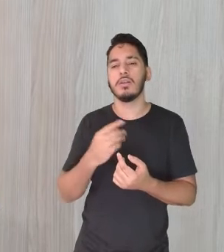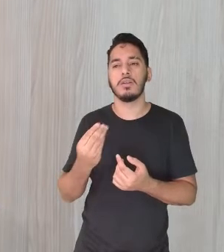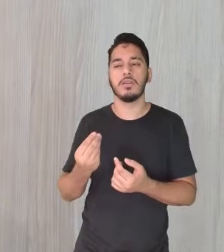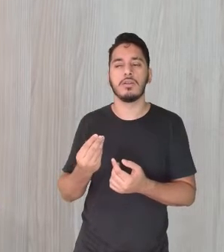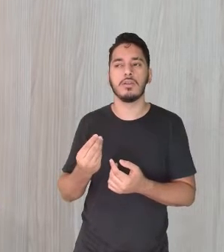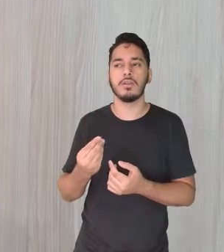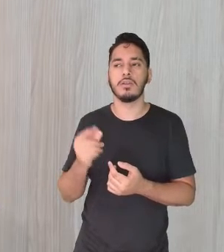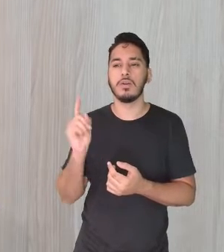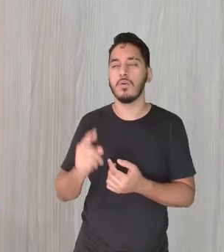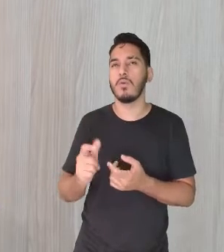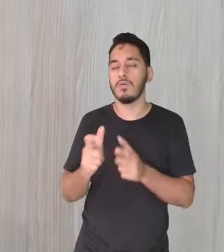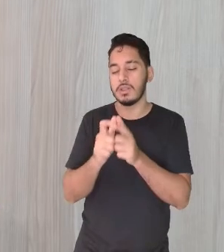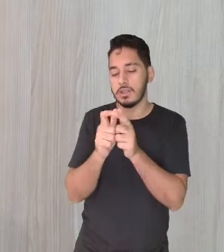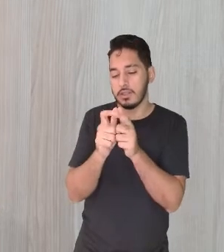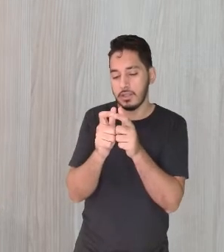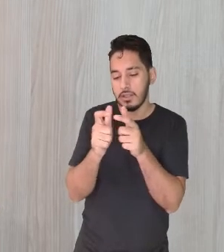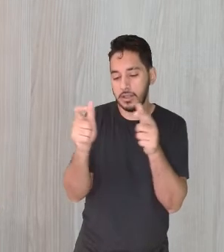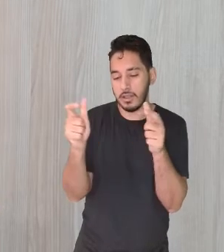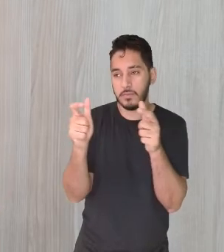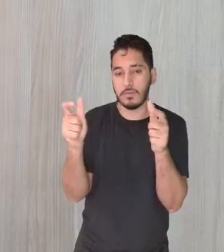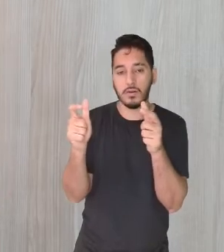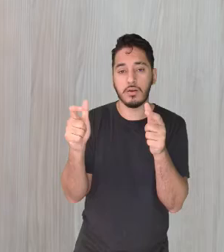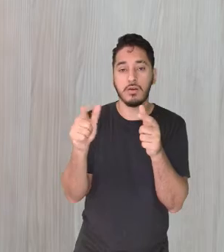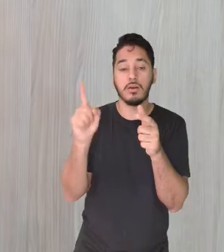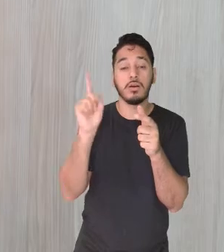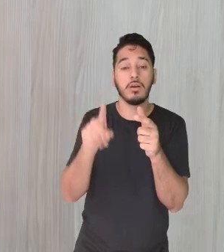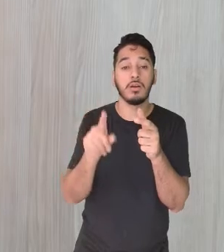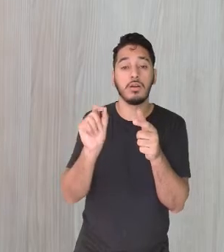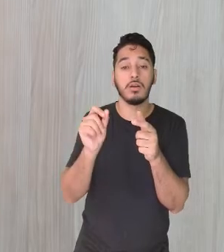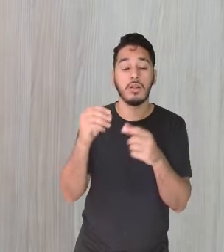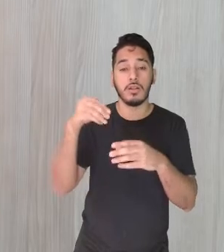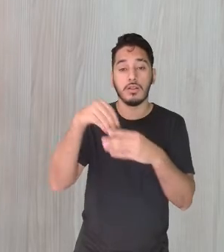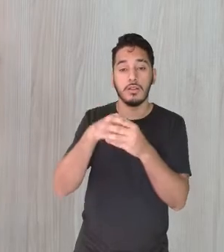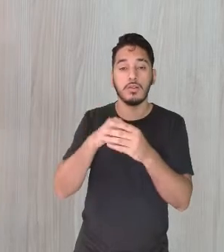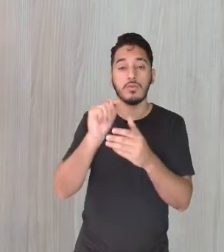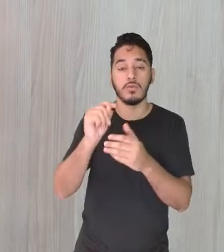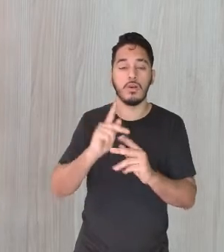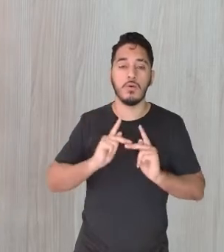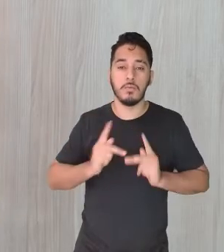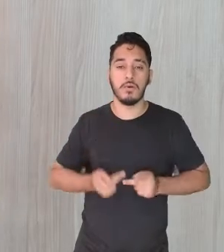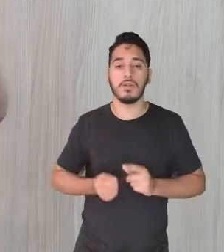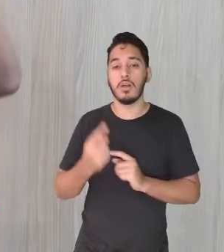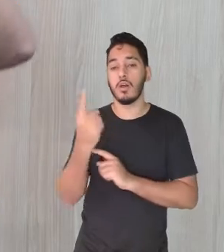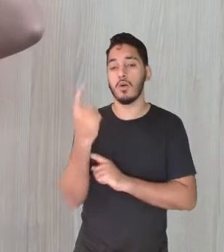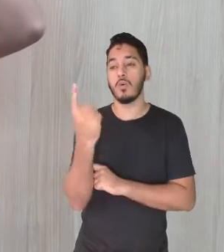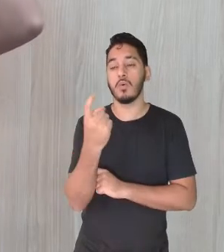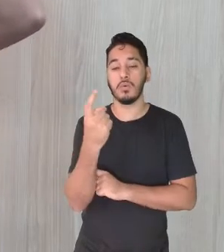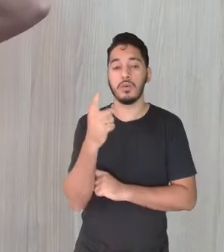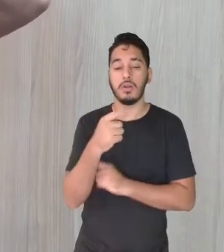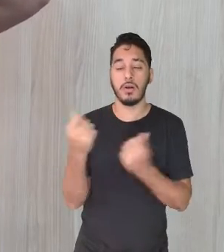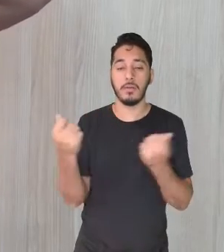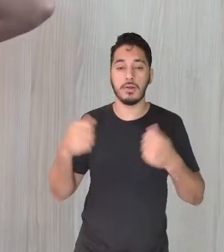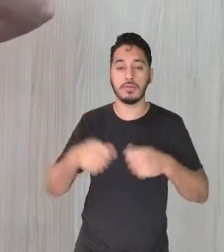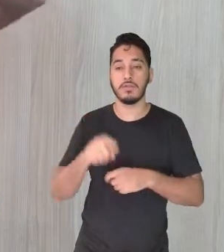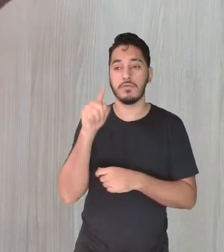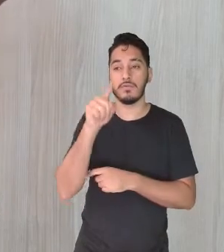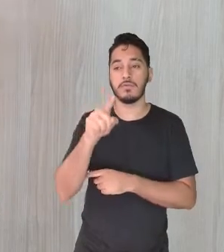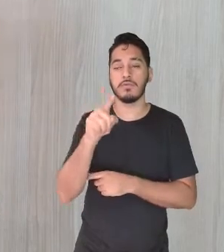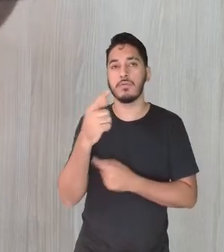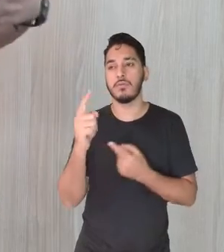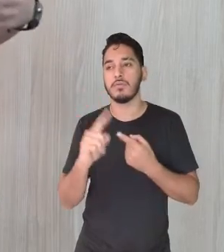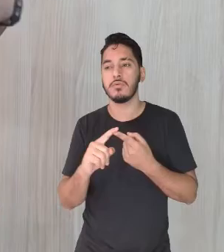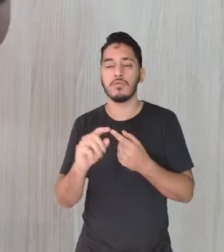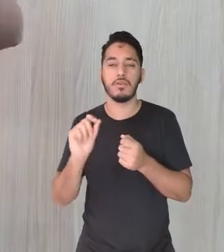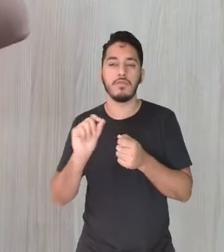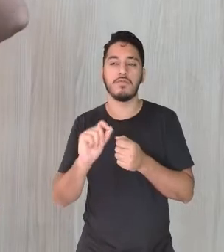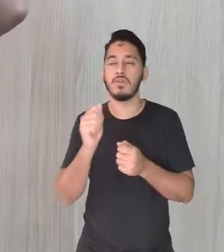uma dimensão que ela é dentro da dimensão humana única, né, que é a capacidade de você nem ter